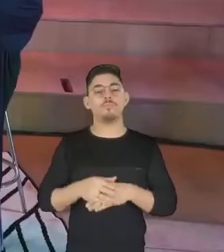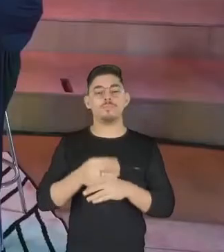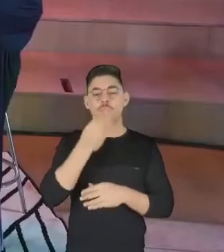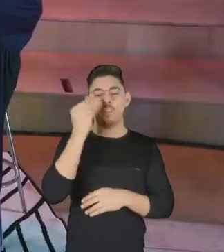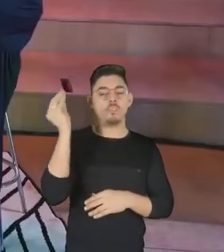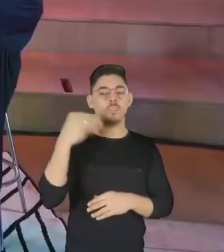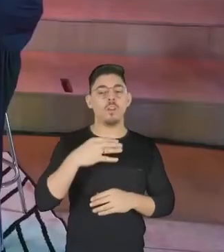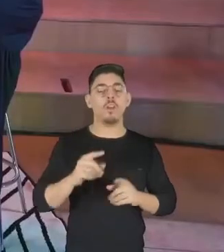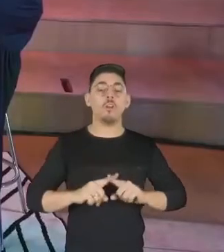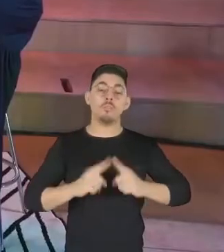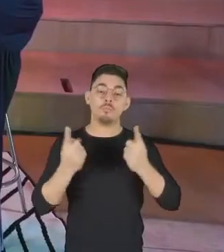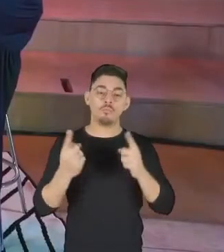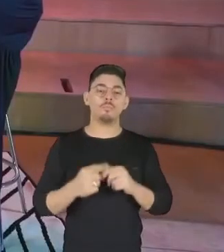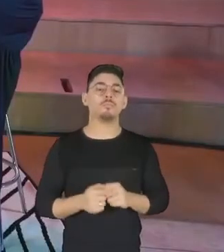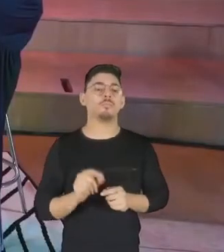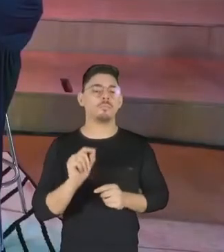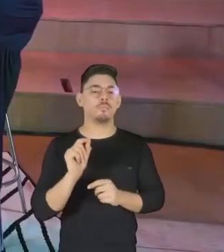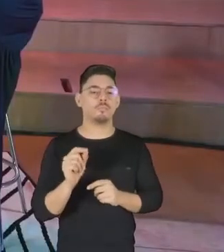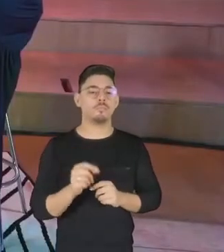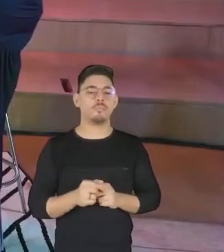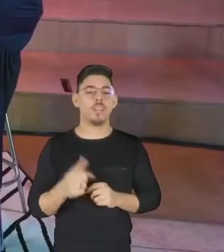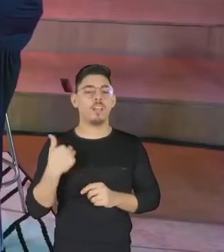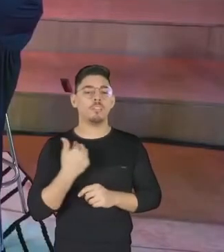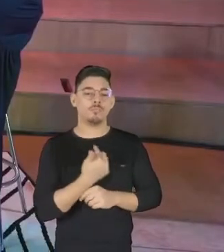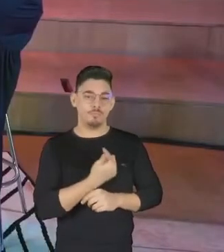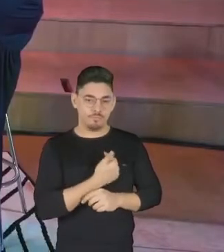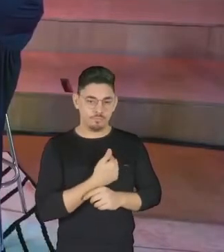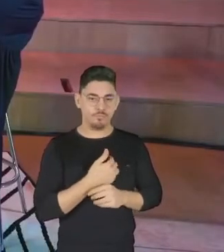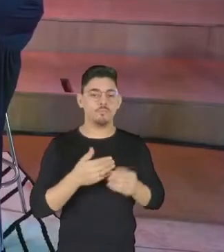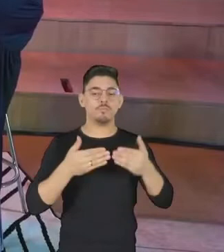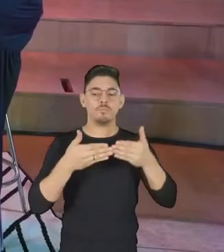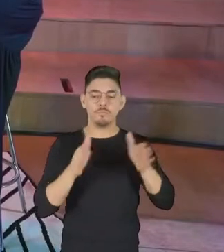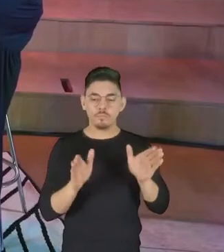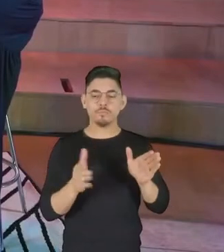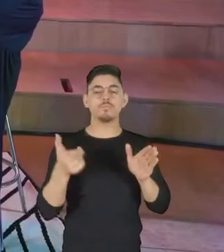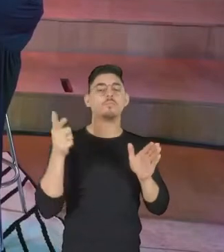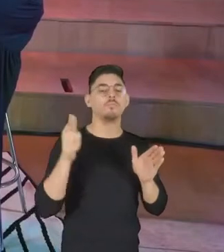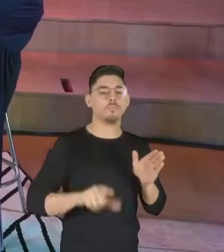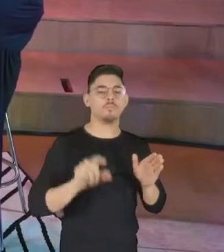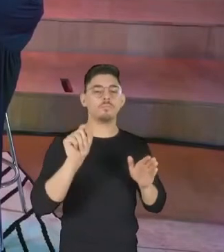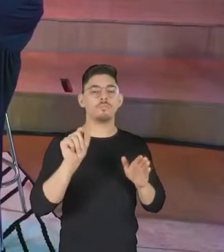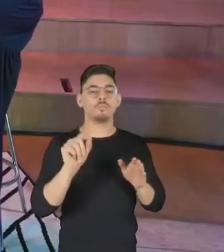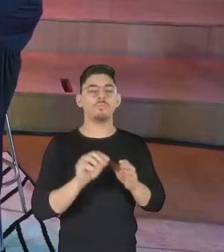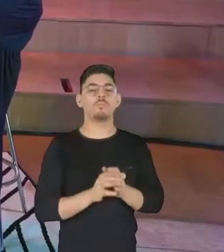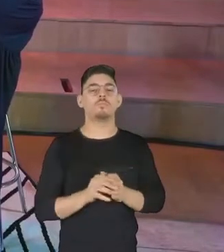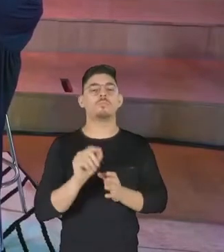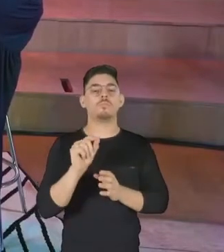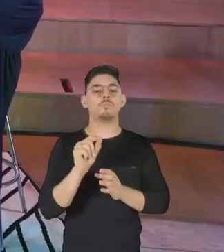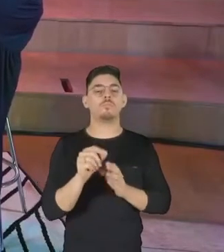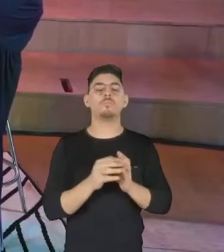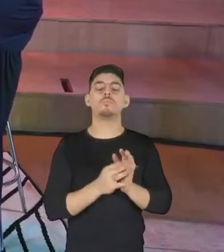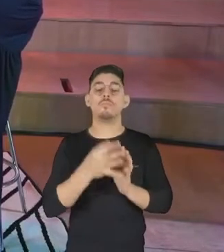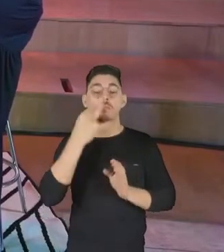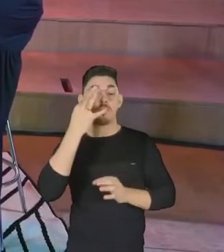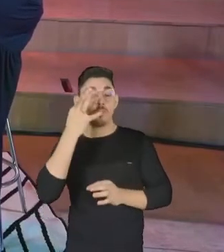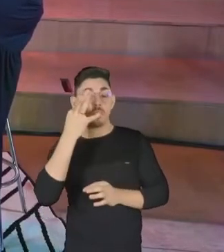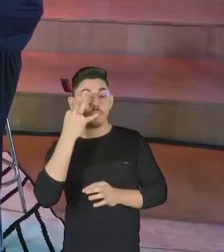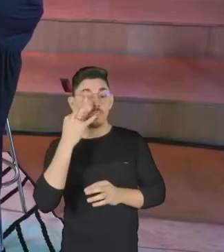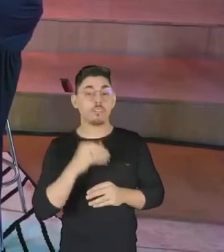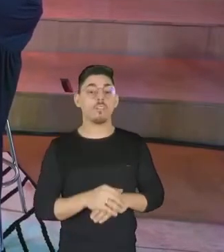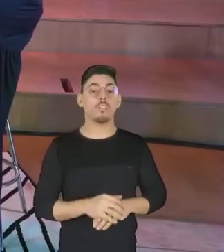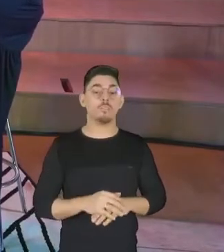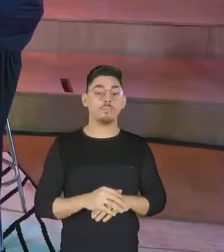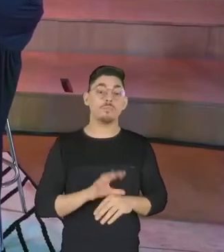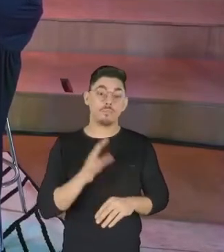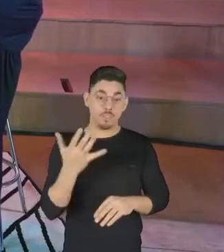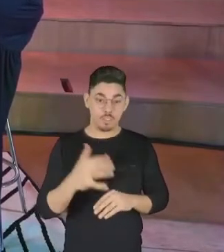outro lado, o que nós fizemos? Nós reabrimos a matrícula para o ambiente virtual. E aí nós recebemos